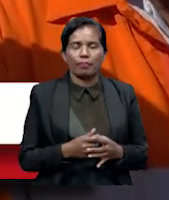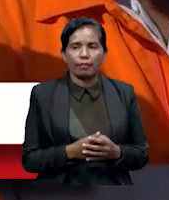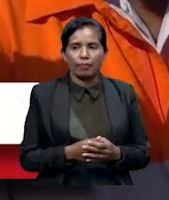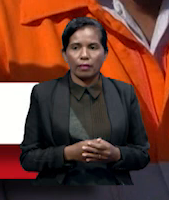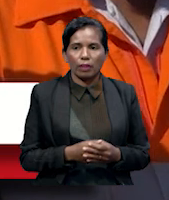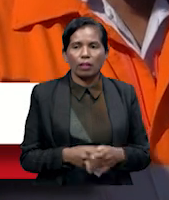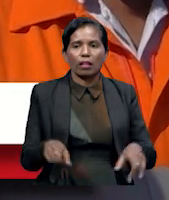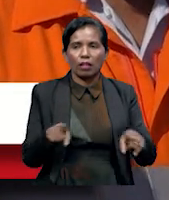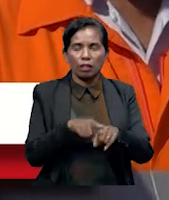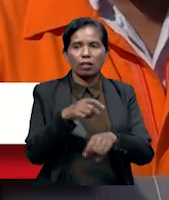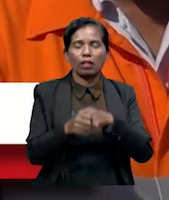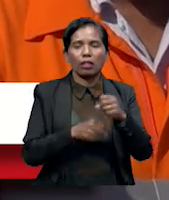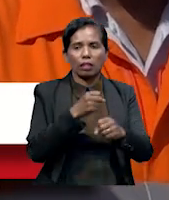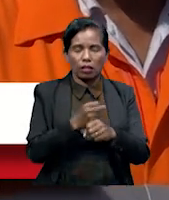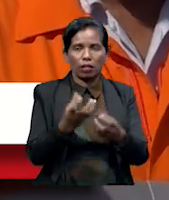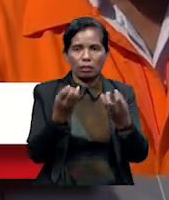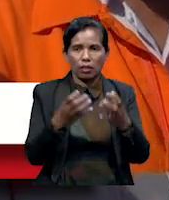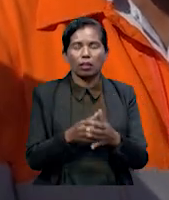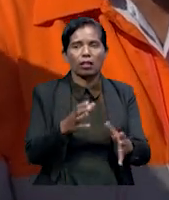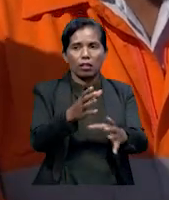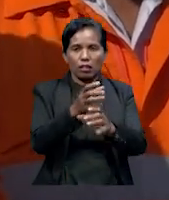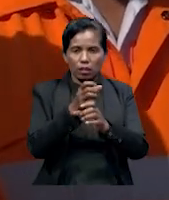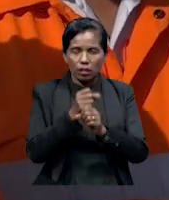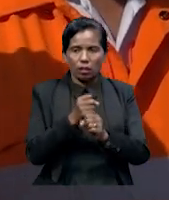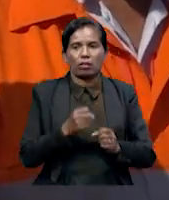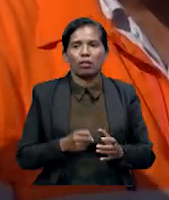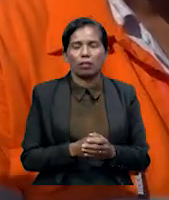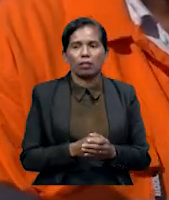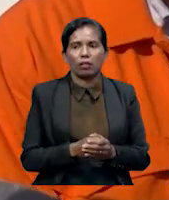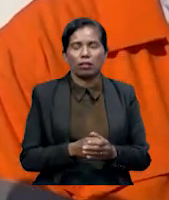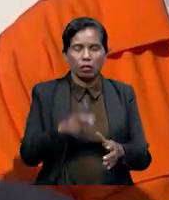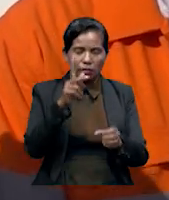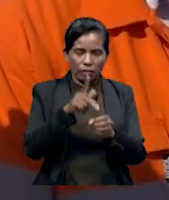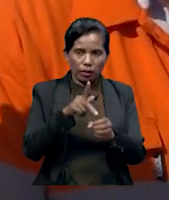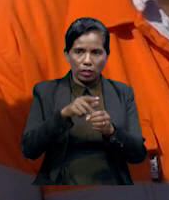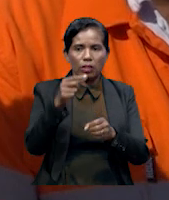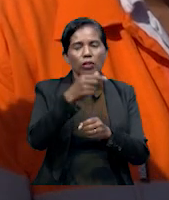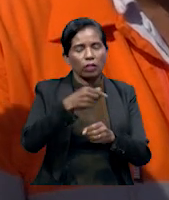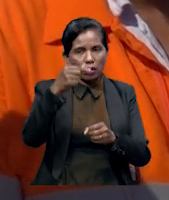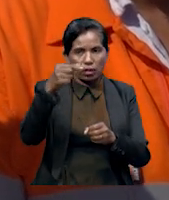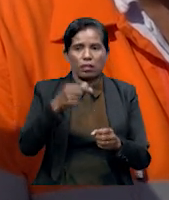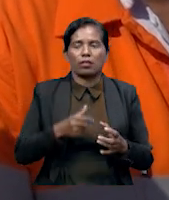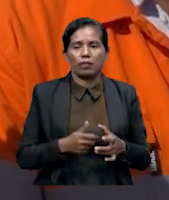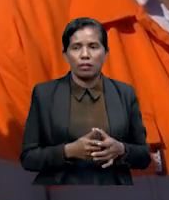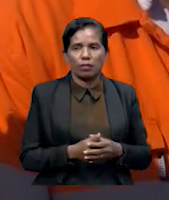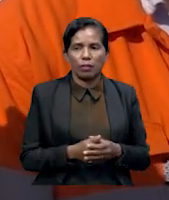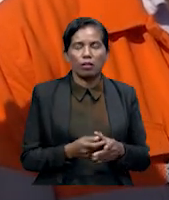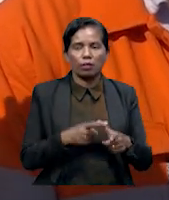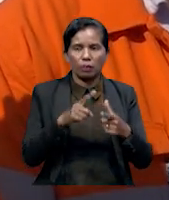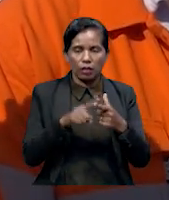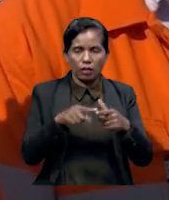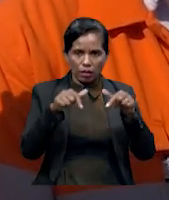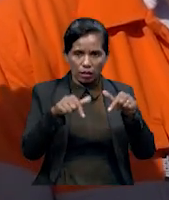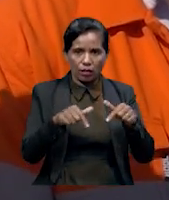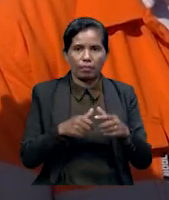ne makatina lubukira ne larang, simu minah o gas o si bay undan. Pues ya ne